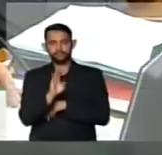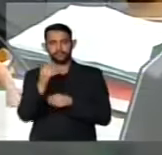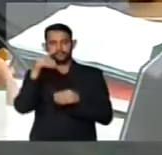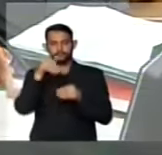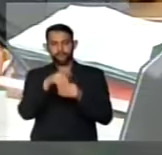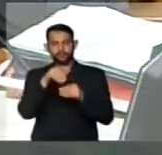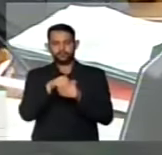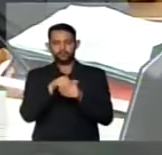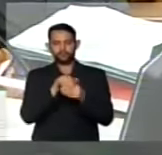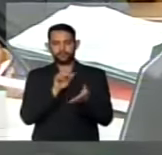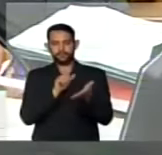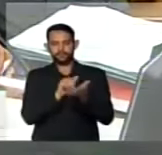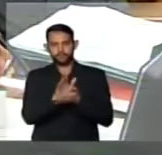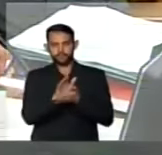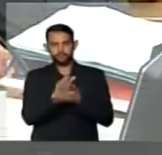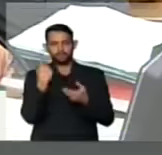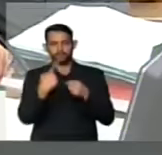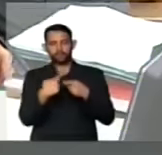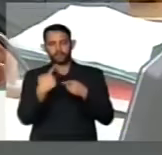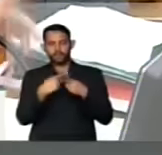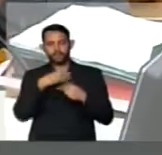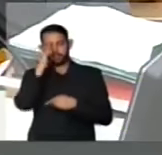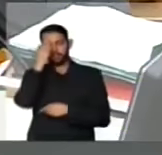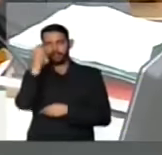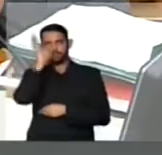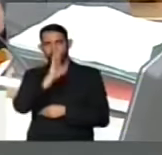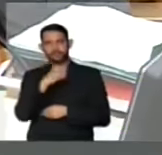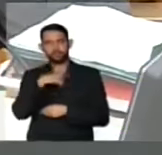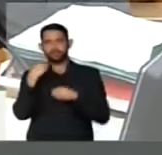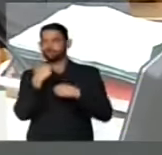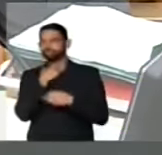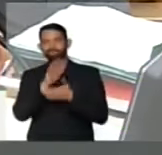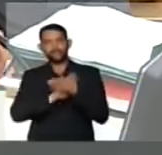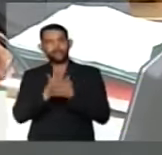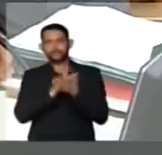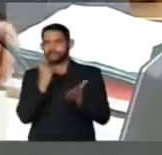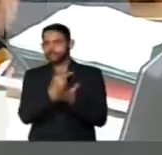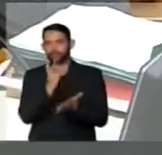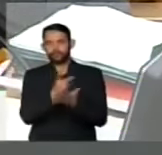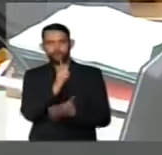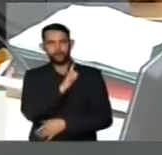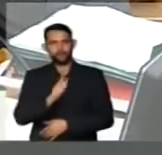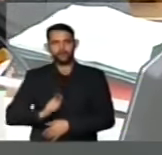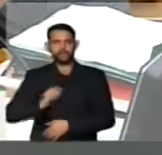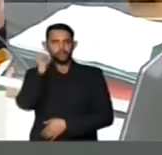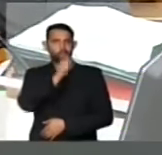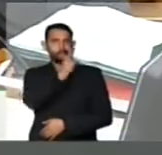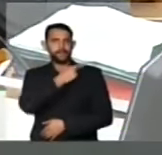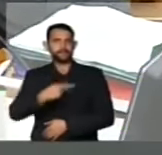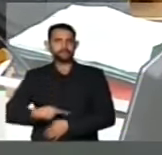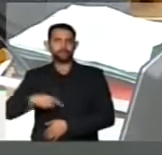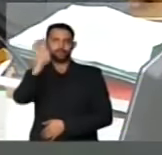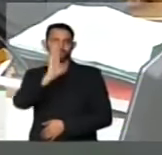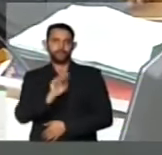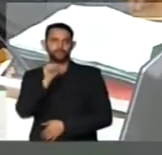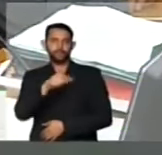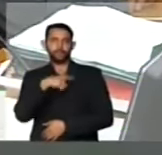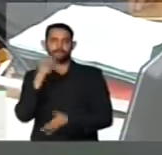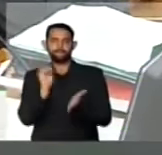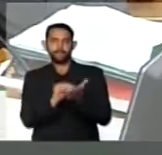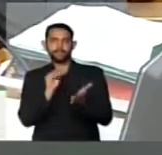vota pelo impeachment, porque entende que o Brasil não merece ser governado por uma presidente da República que